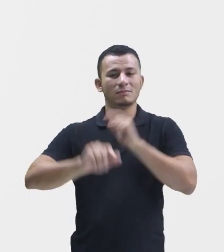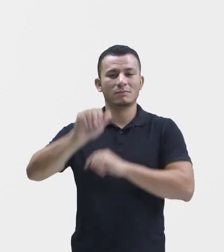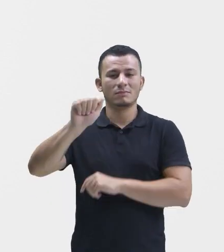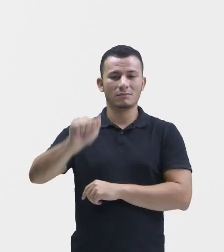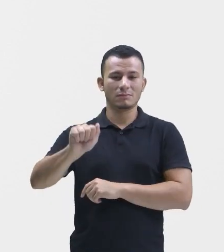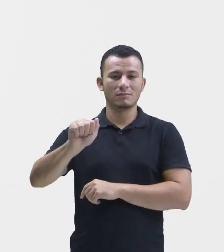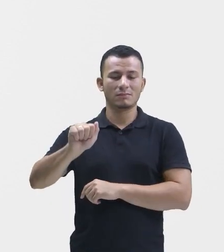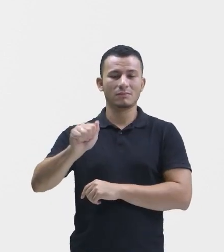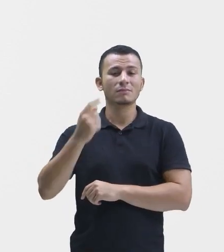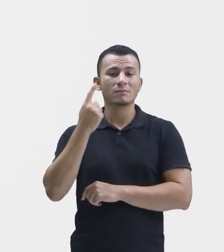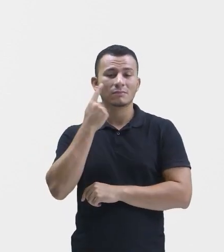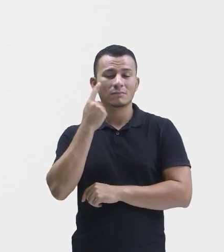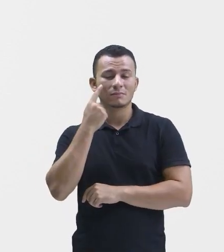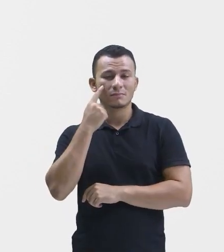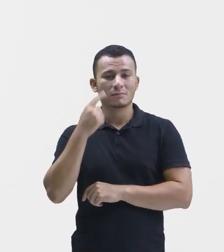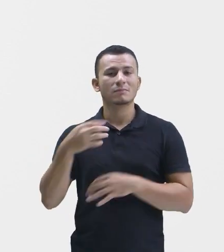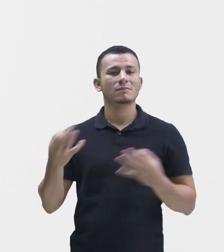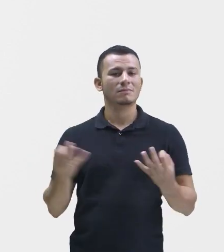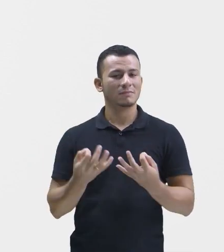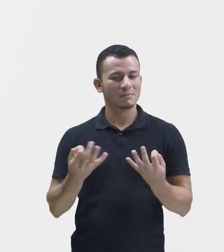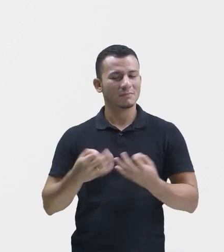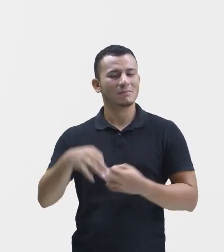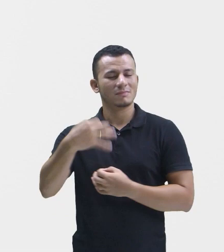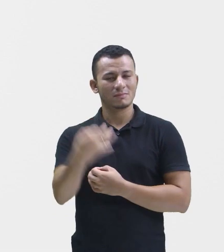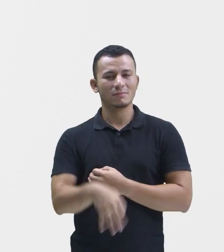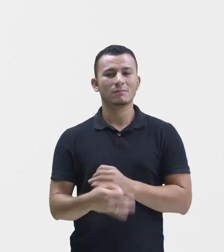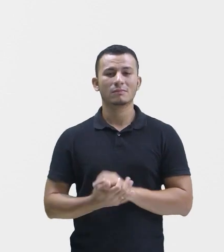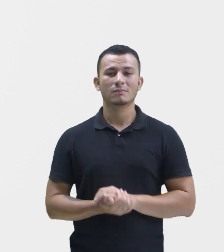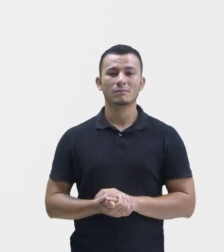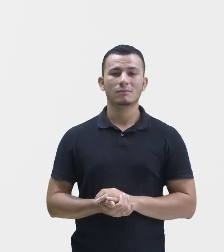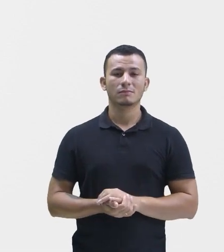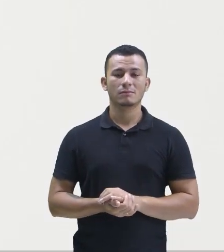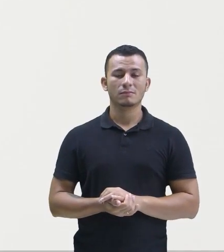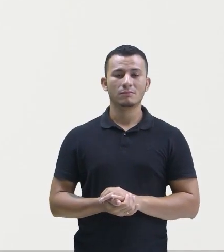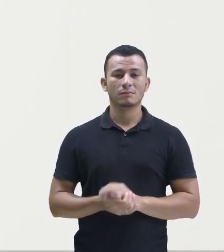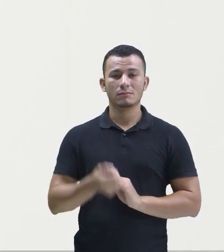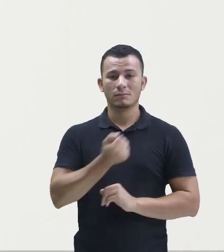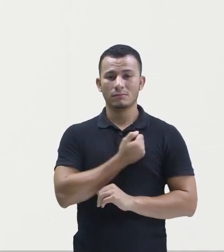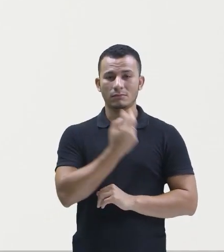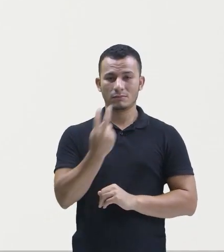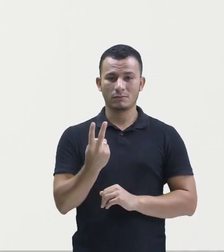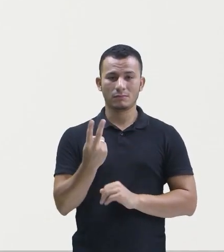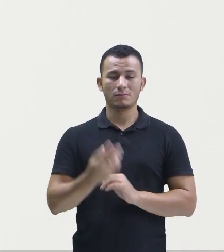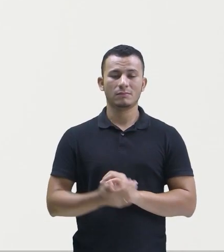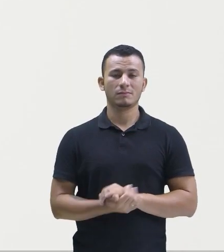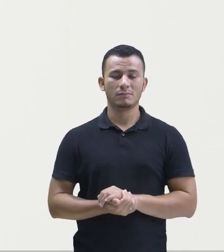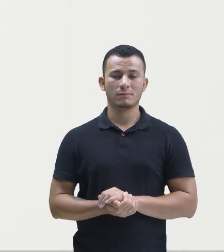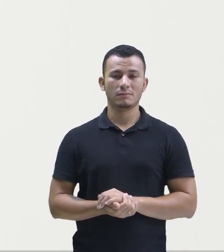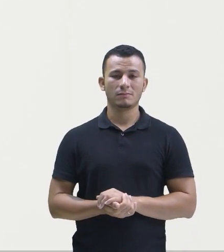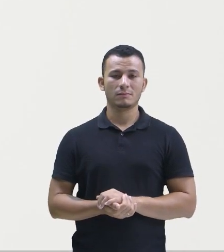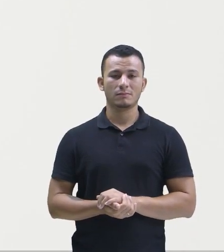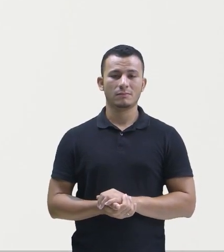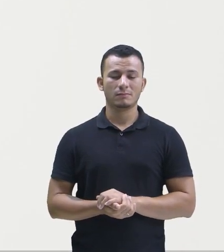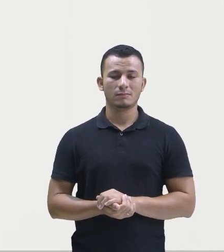A. Vamos ver se está correta? Perfeito, crianças. Agora, vamos lá para a questão número 2.